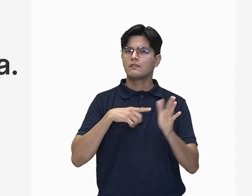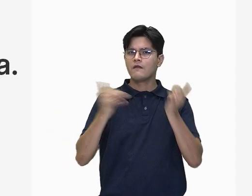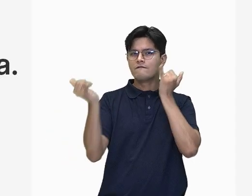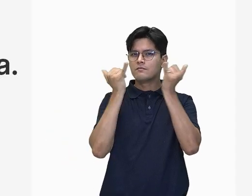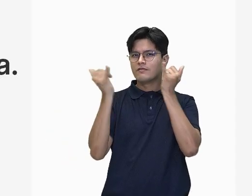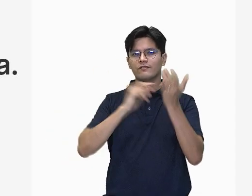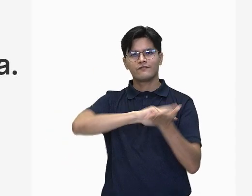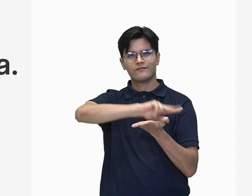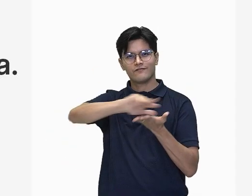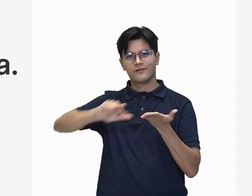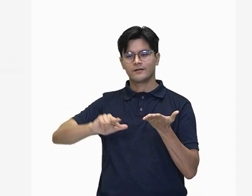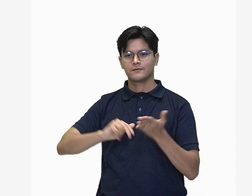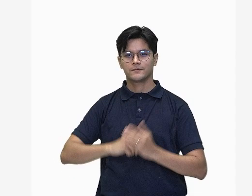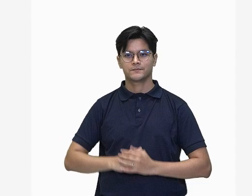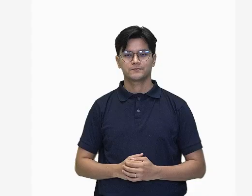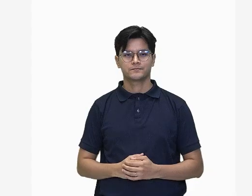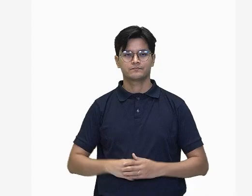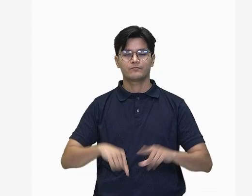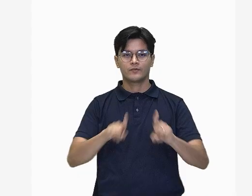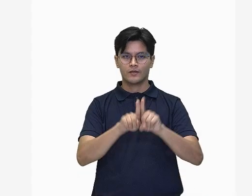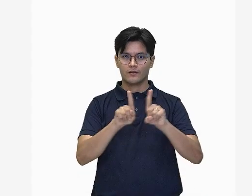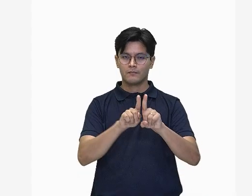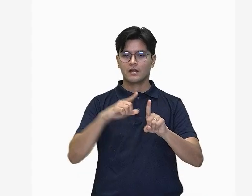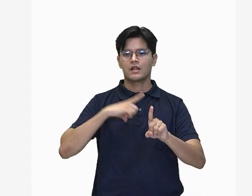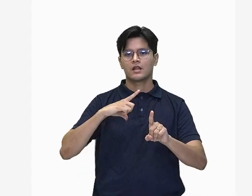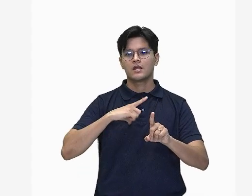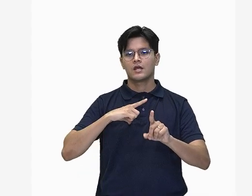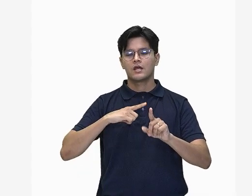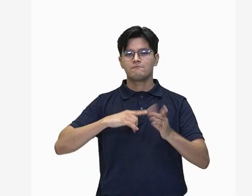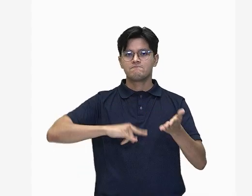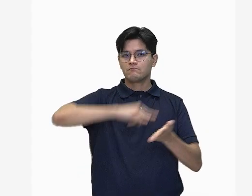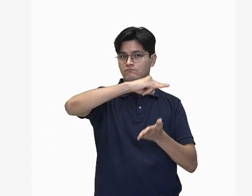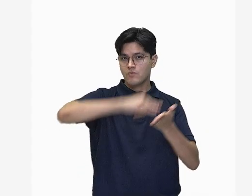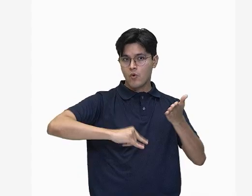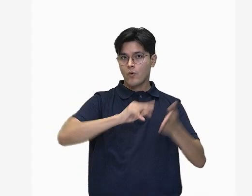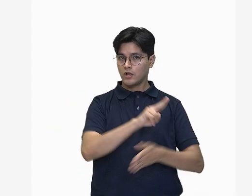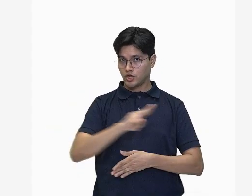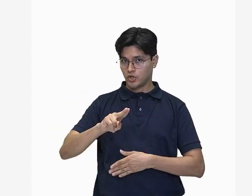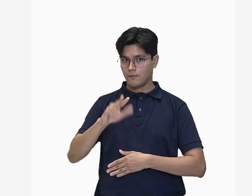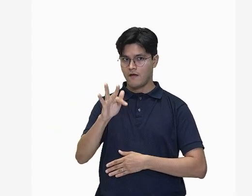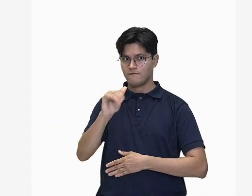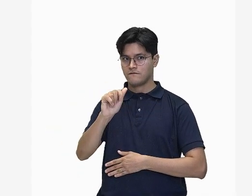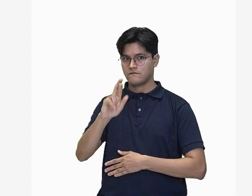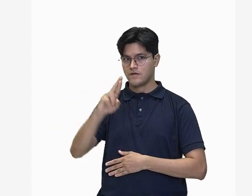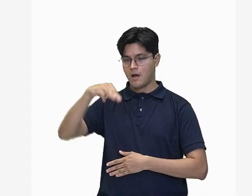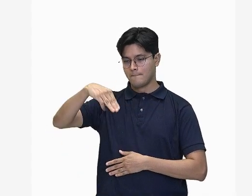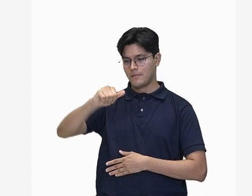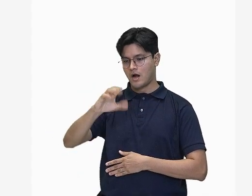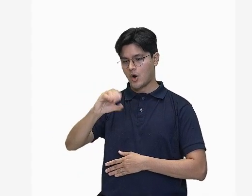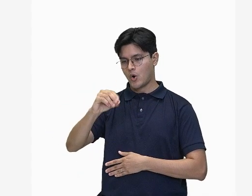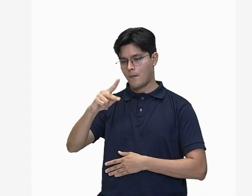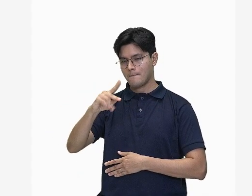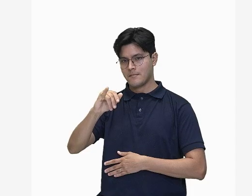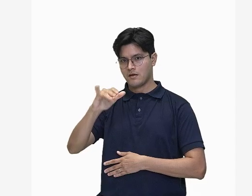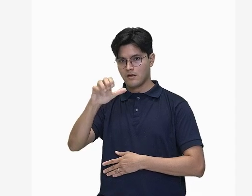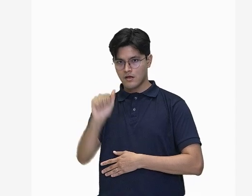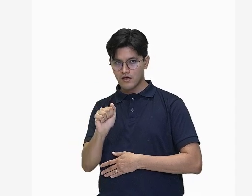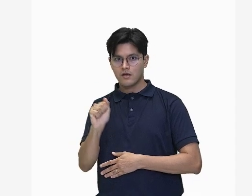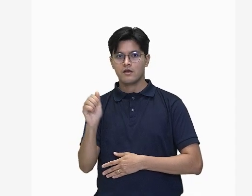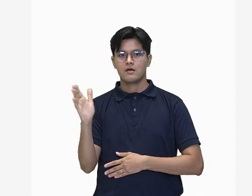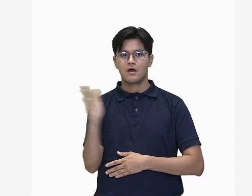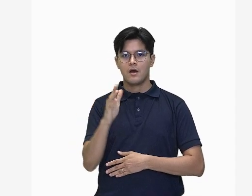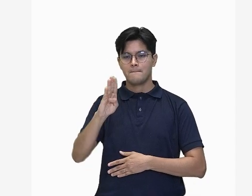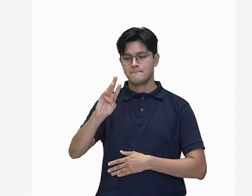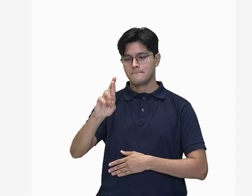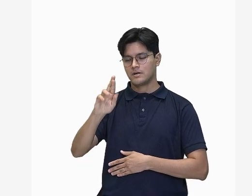informações. Também tem aí esse documento chamado Farmacopeia Brasileira, que é um documento oficial com padrões de